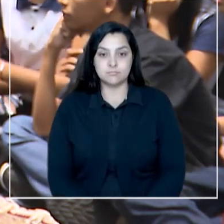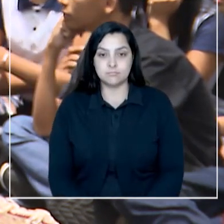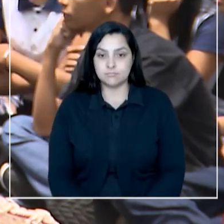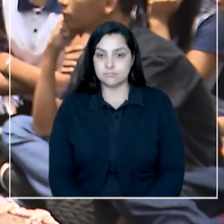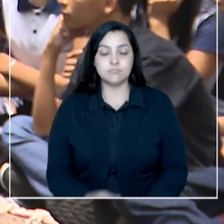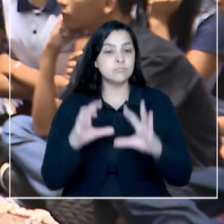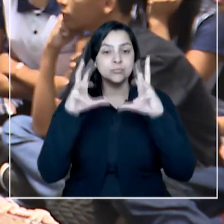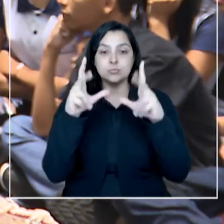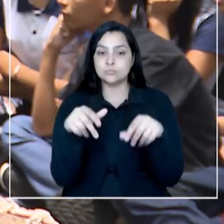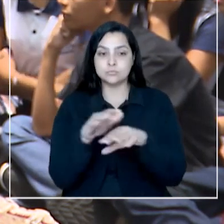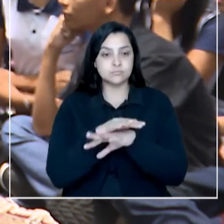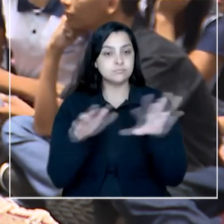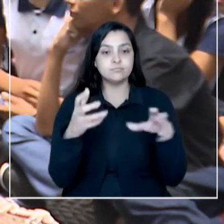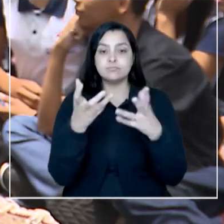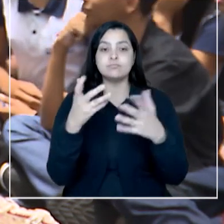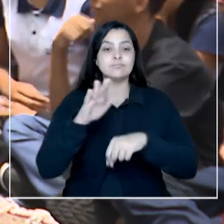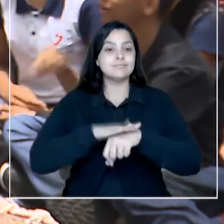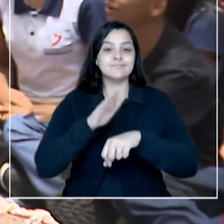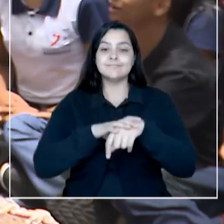Tudo o que você faz.